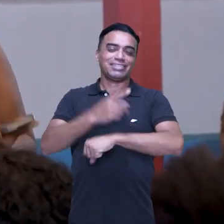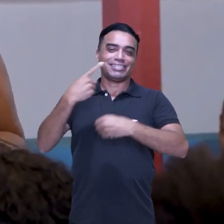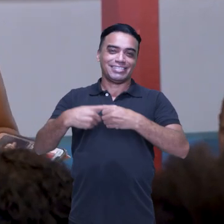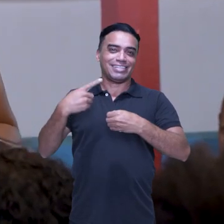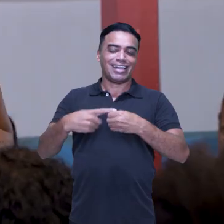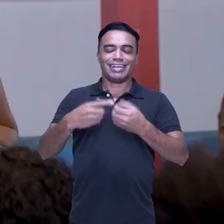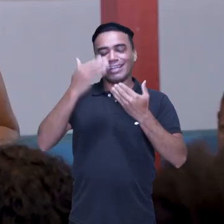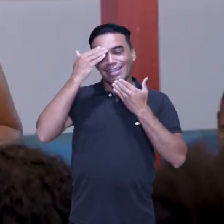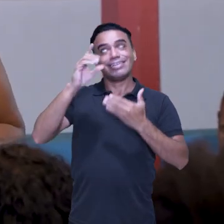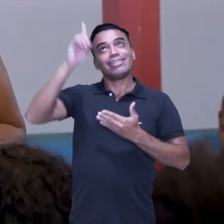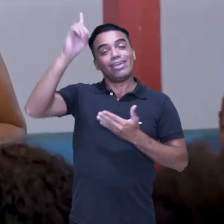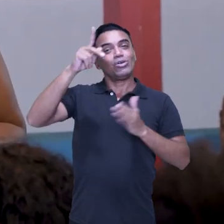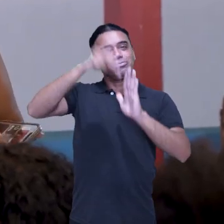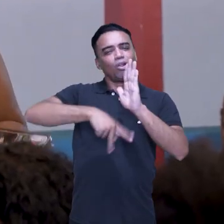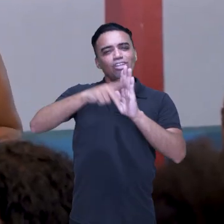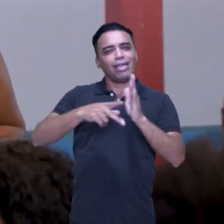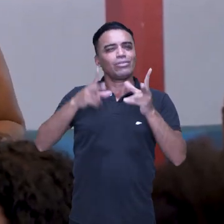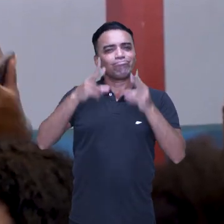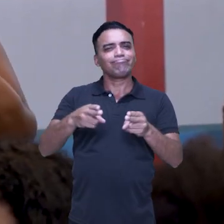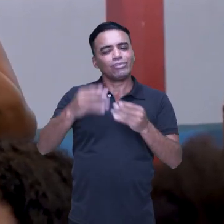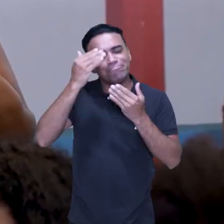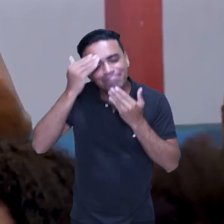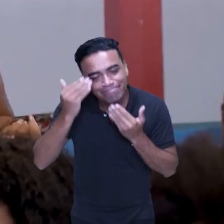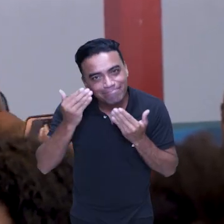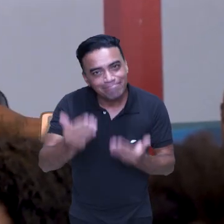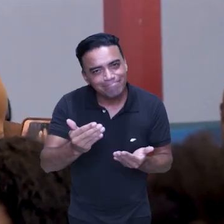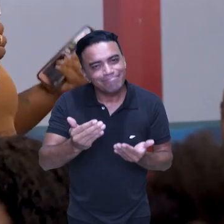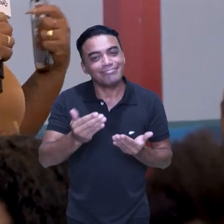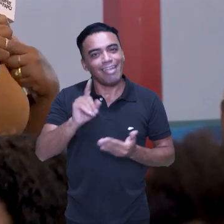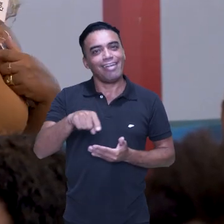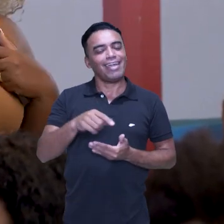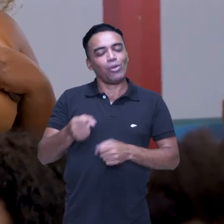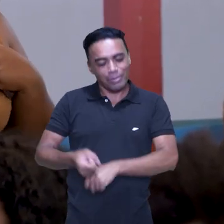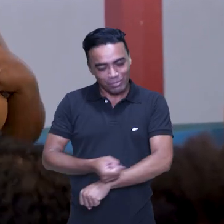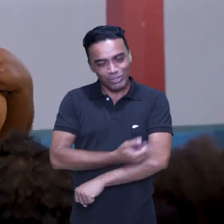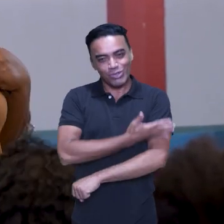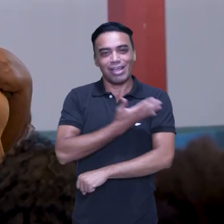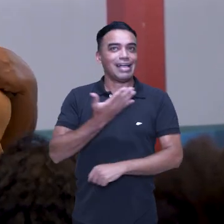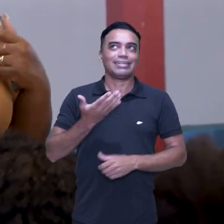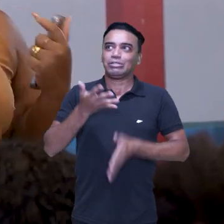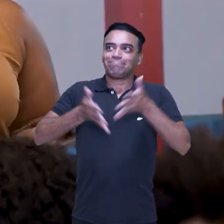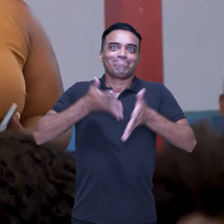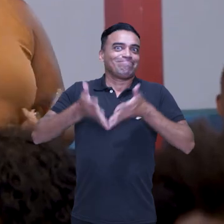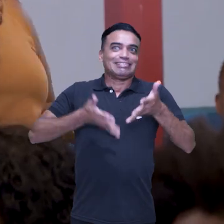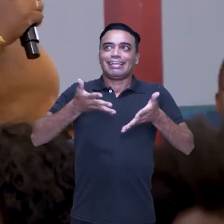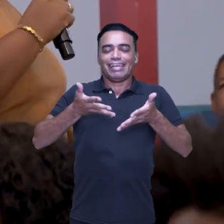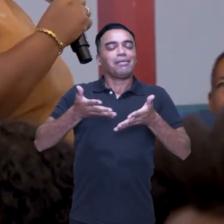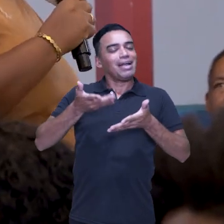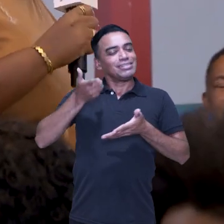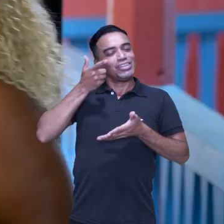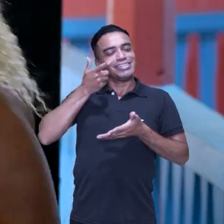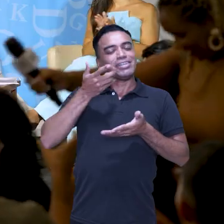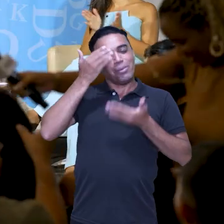pessoas e projetos como vocês. Então, eu queria agradecer. E é isso. Eu fico emocionada, eu não consigo falar direito, mas é isso mesmo.